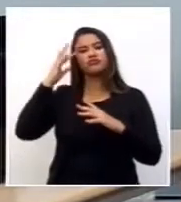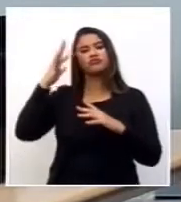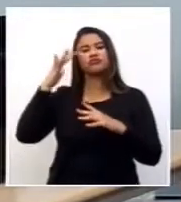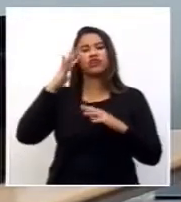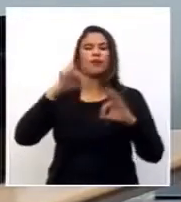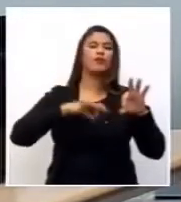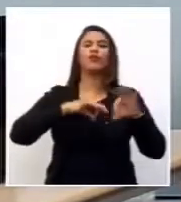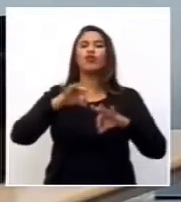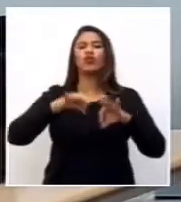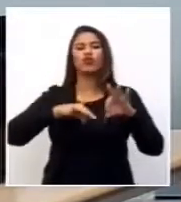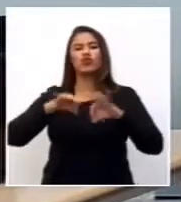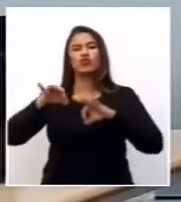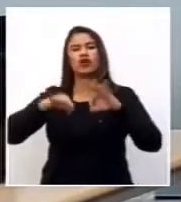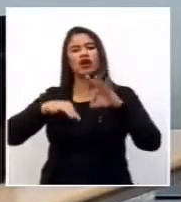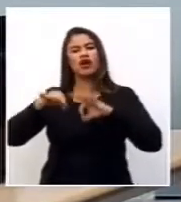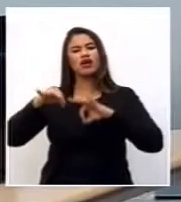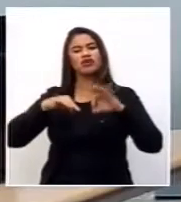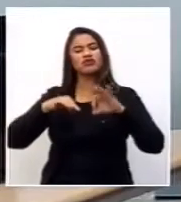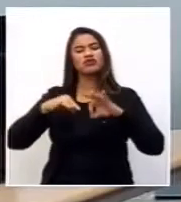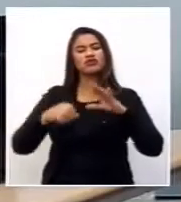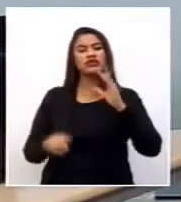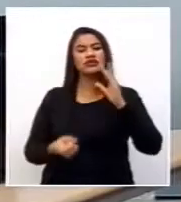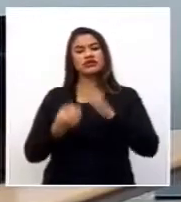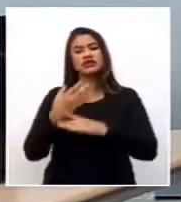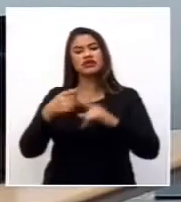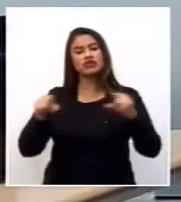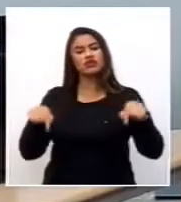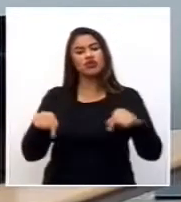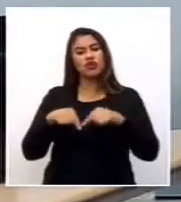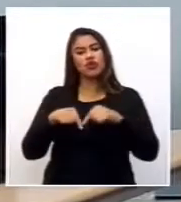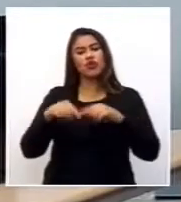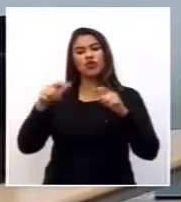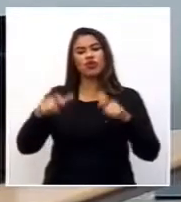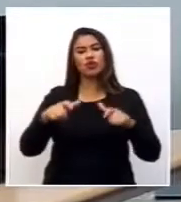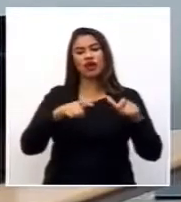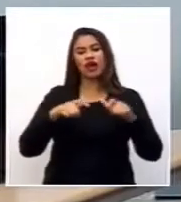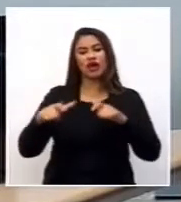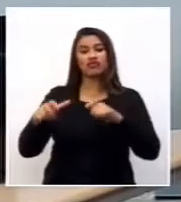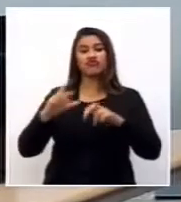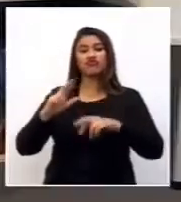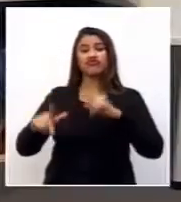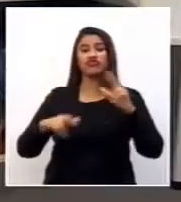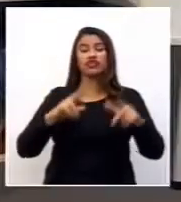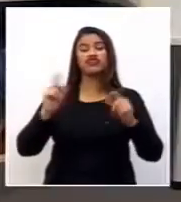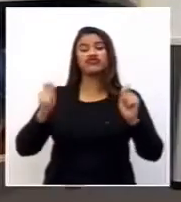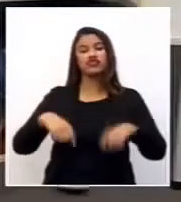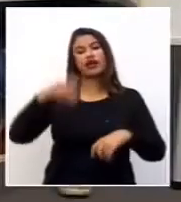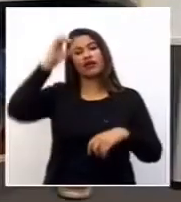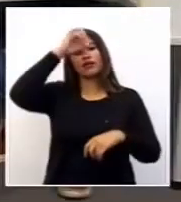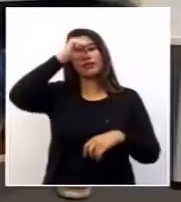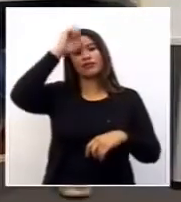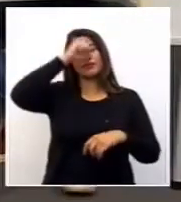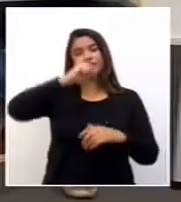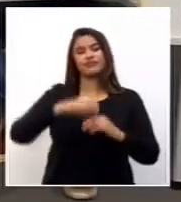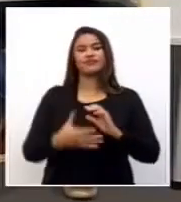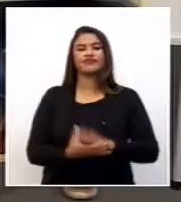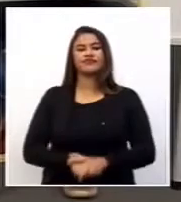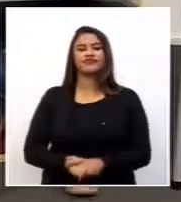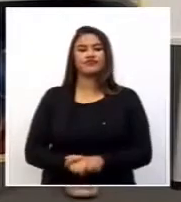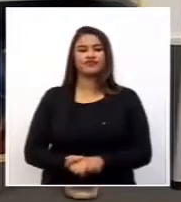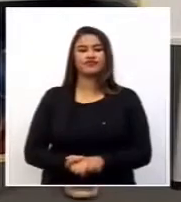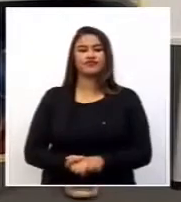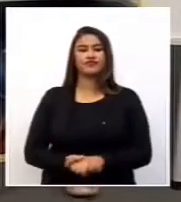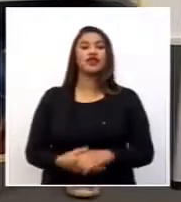e criando esses espaços, né, de aprendizagem em outros ambientes também. E agora a gente tem ainda mais um